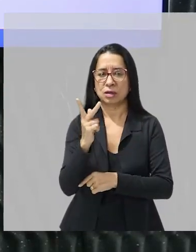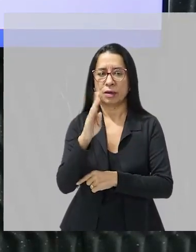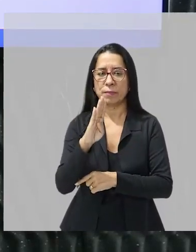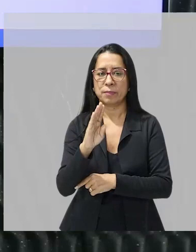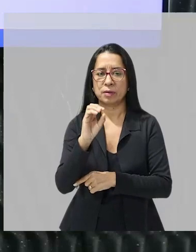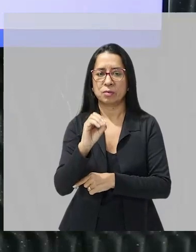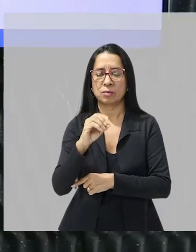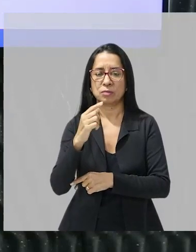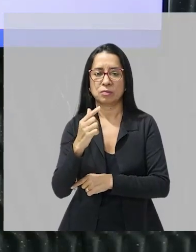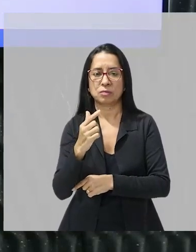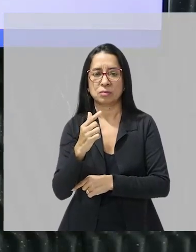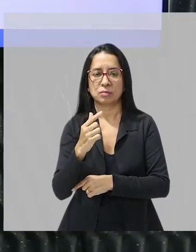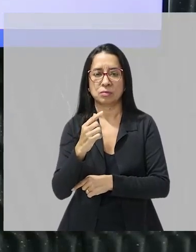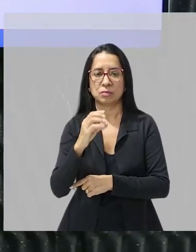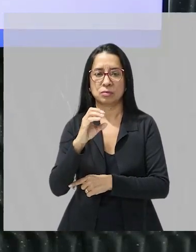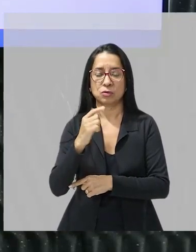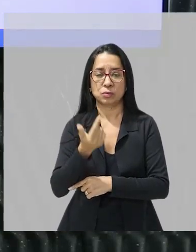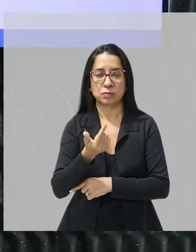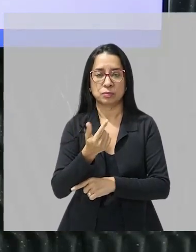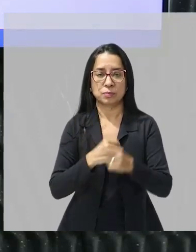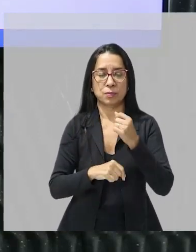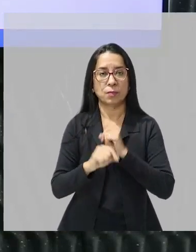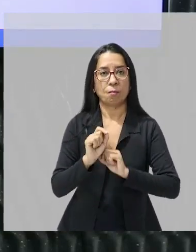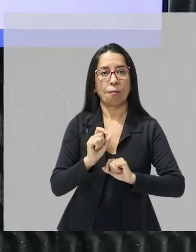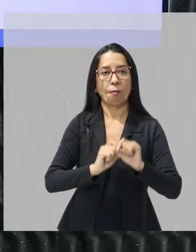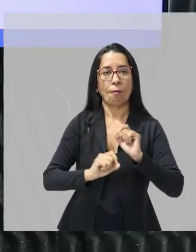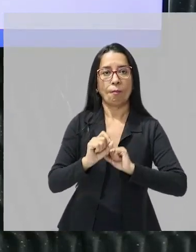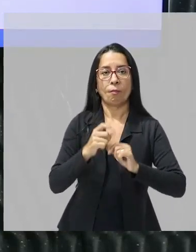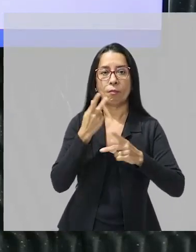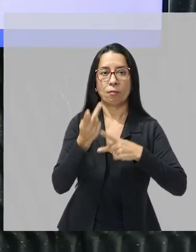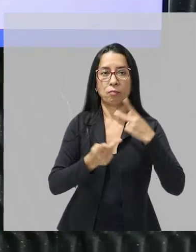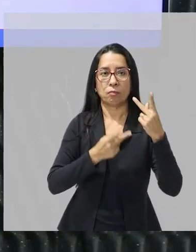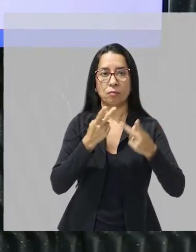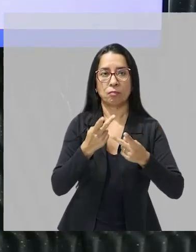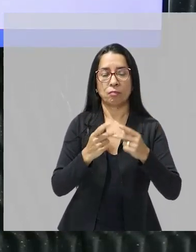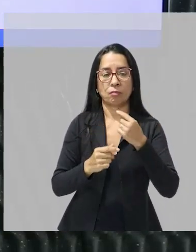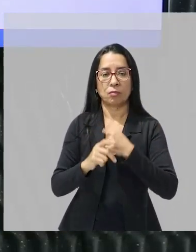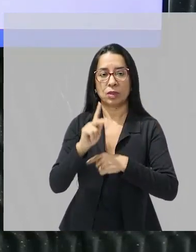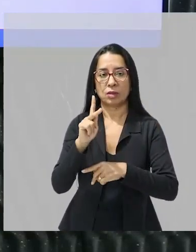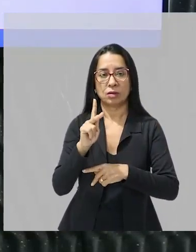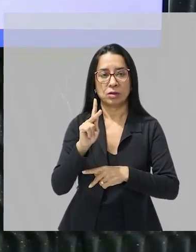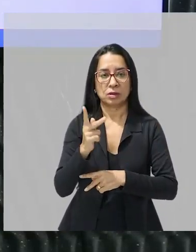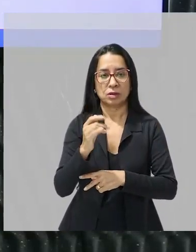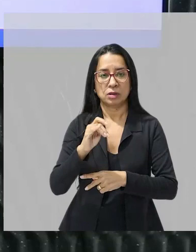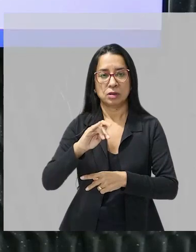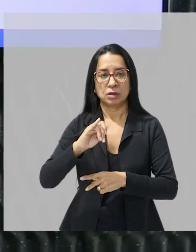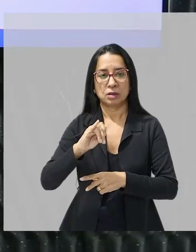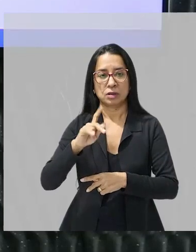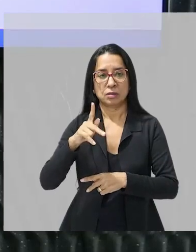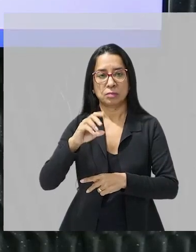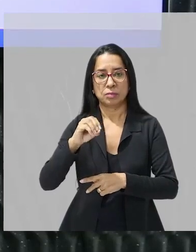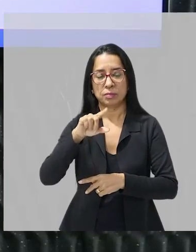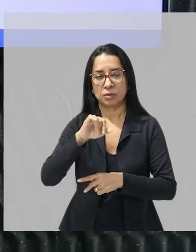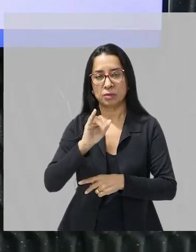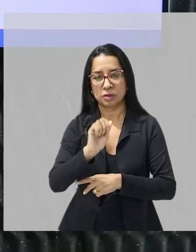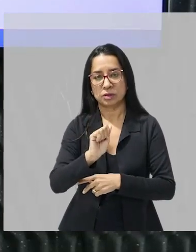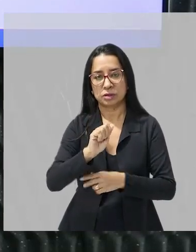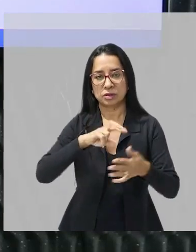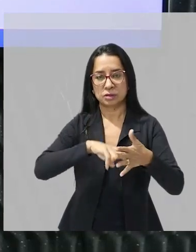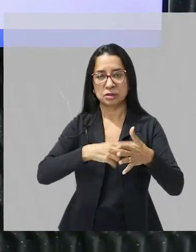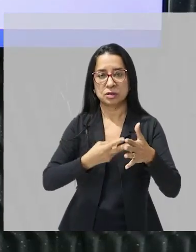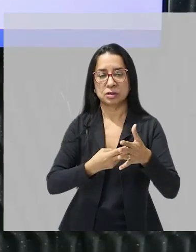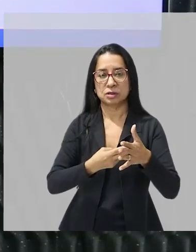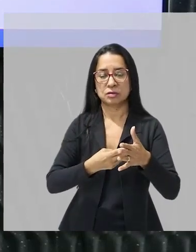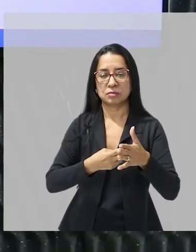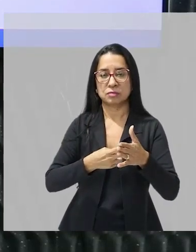relembrar o que a questão está falando. Ele está falando que a hipóxia é um mal das alturas, né? Que a pessoa ela